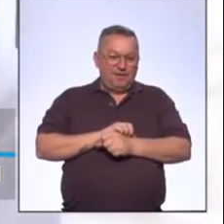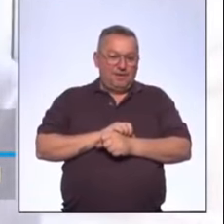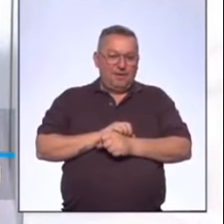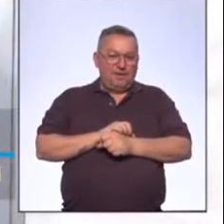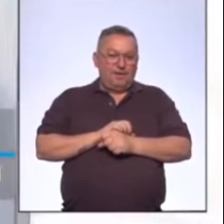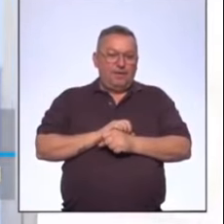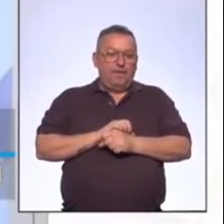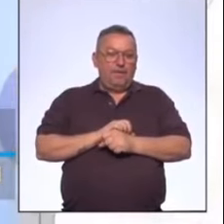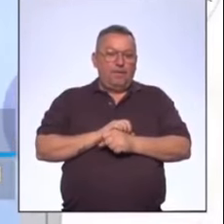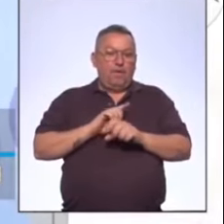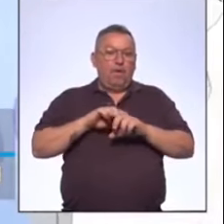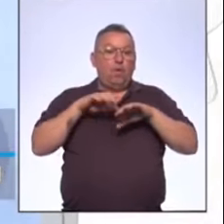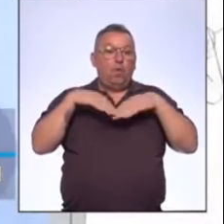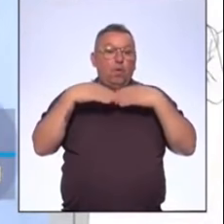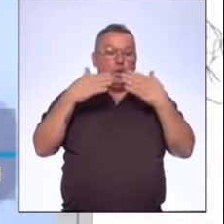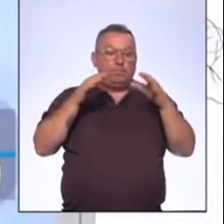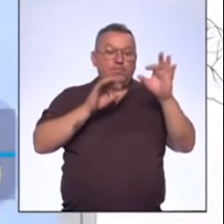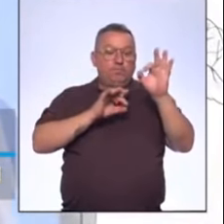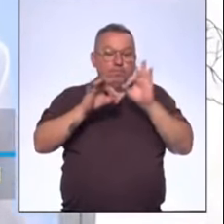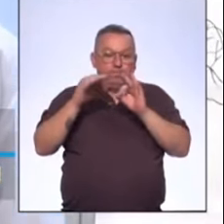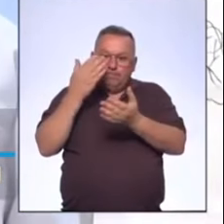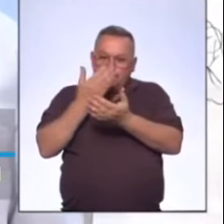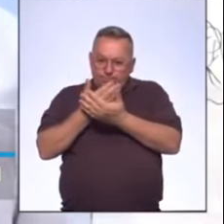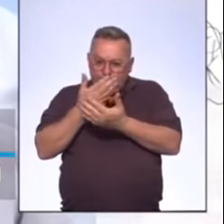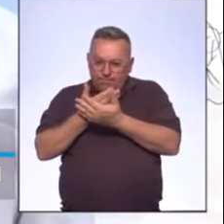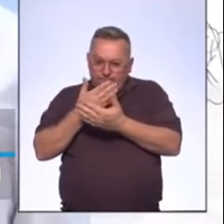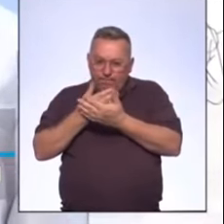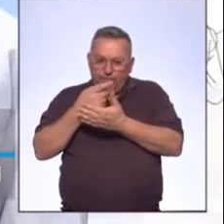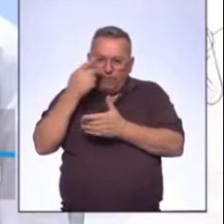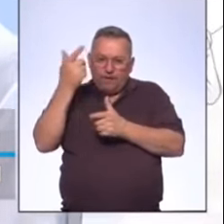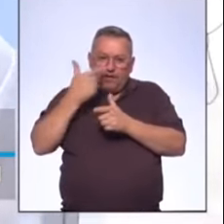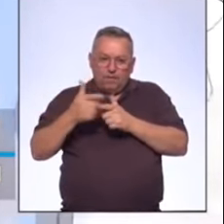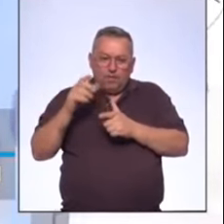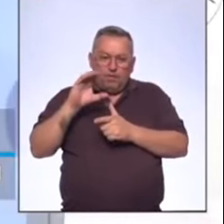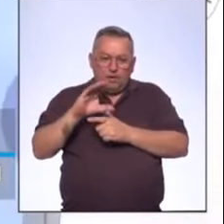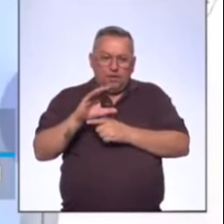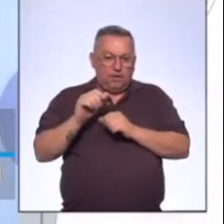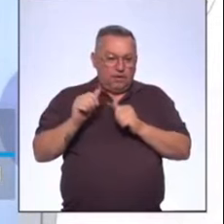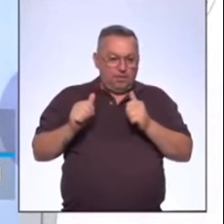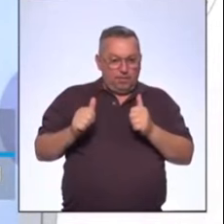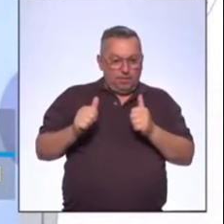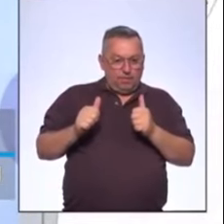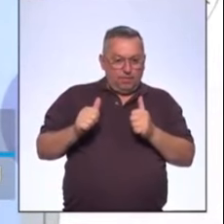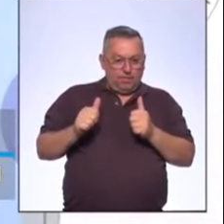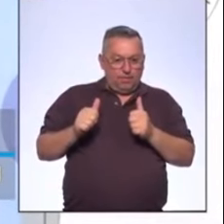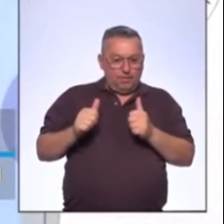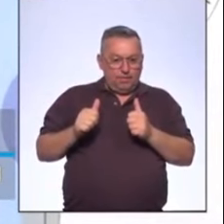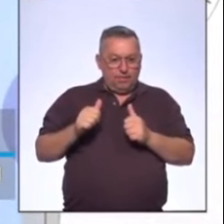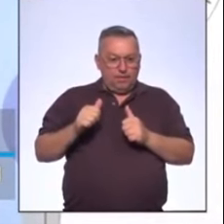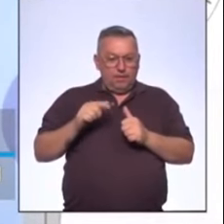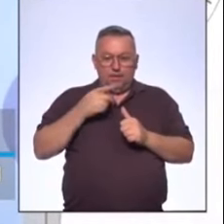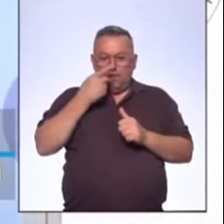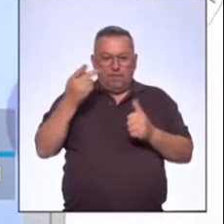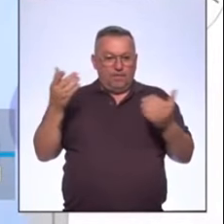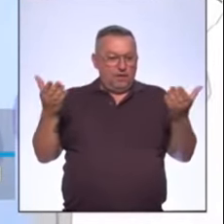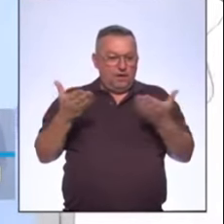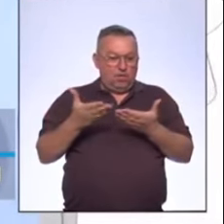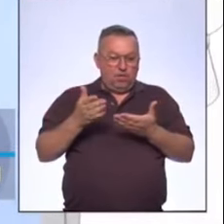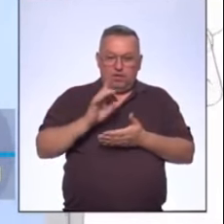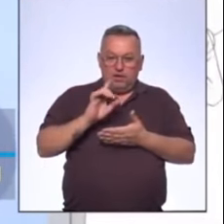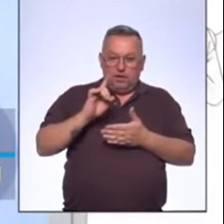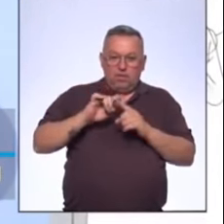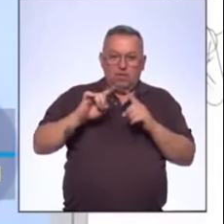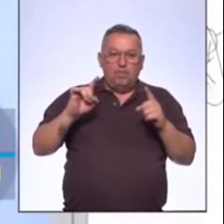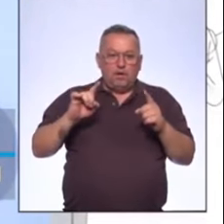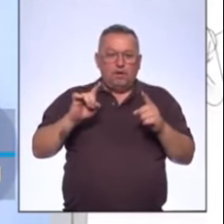ó, o sistema nervoso, a gente está preparando uma aulinha aí para falar sobre ele, tá bom? Então, eu não vou falar dele hoje,